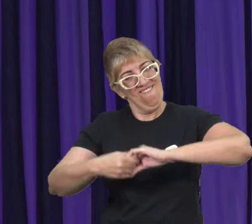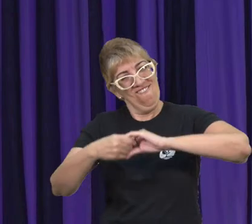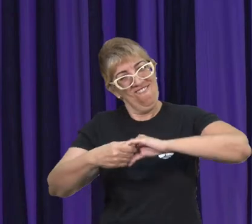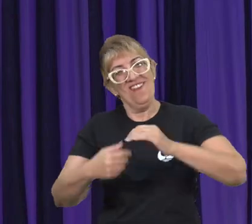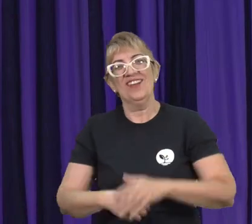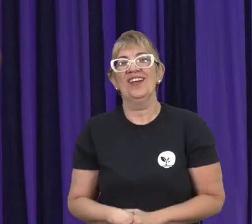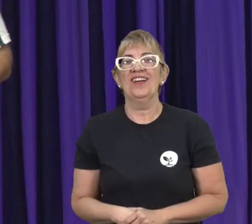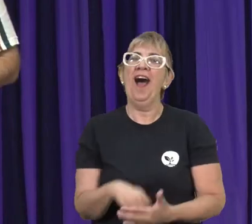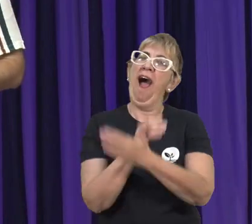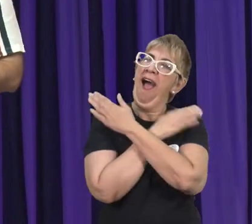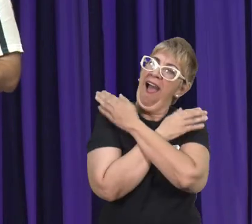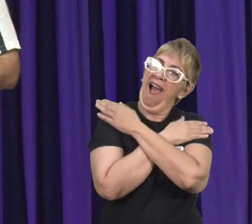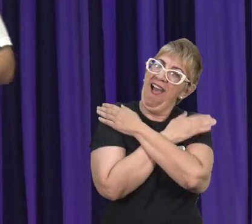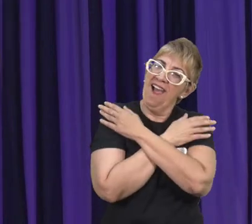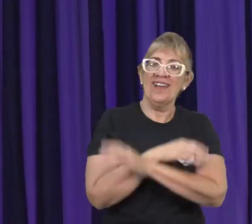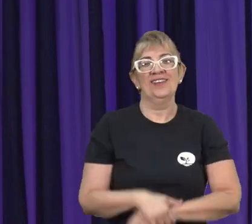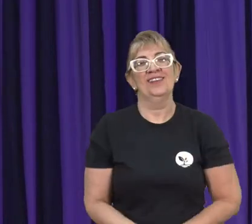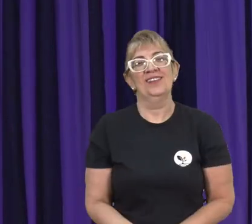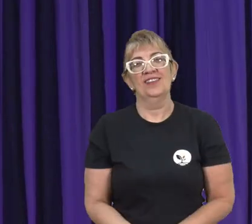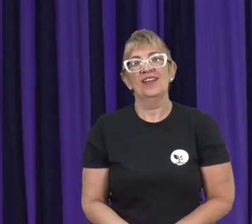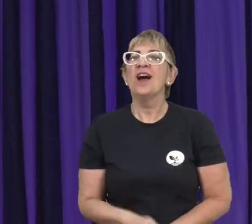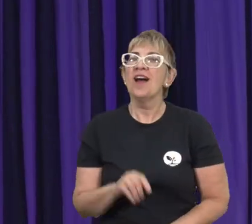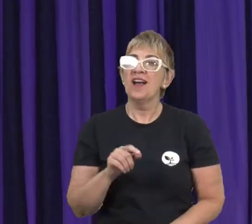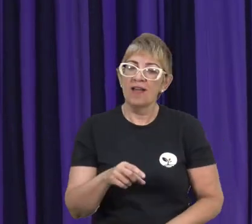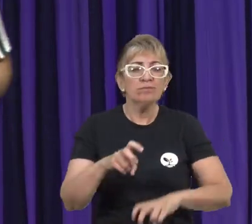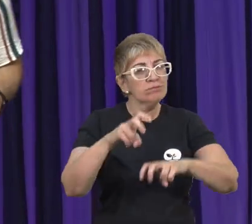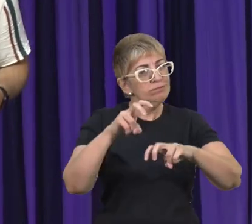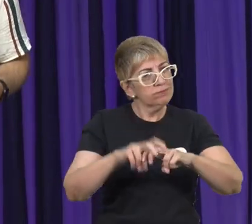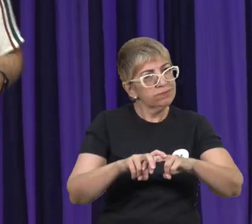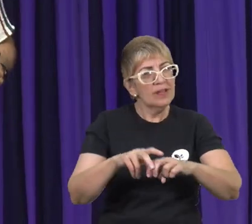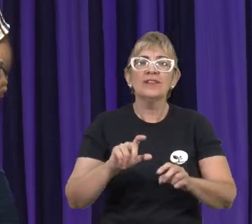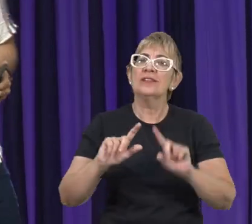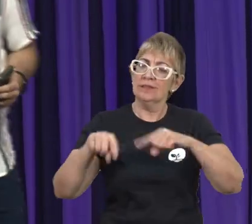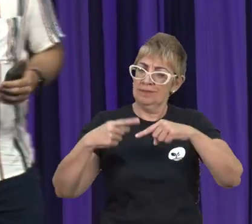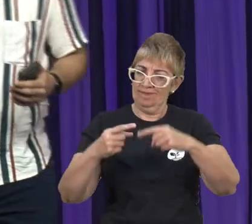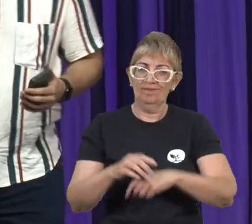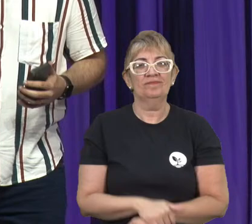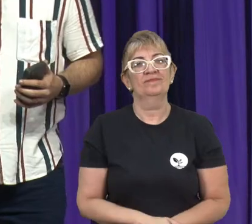Dando um abraço apertado, então você pode ir tomando seu lugar nessa manhã.